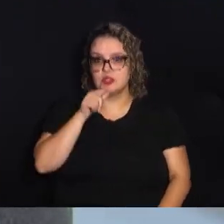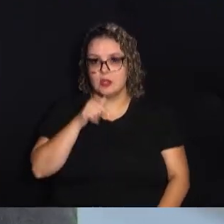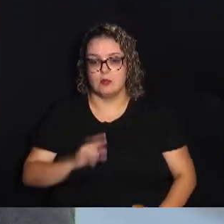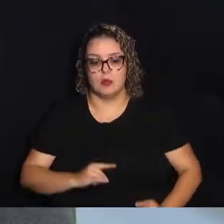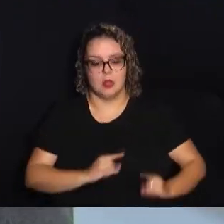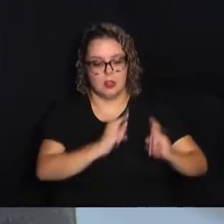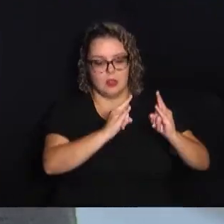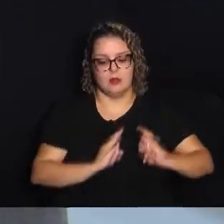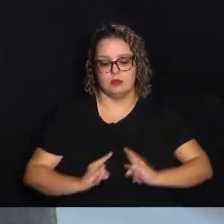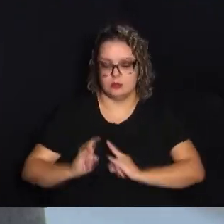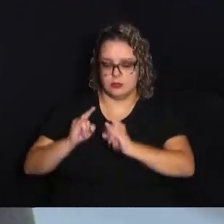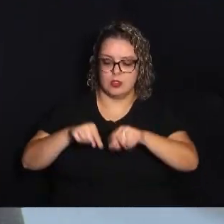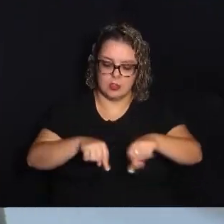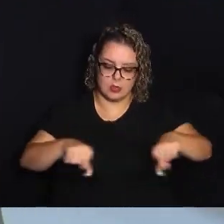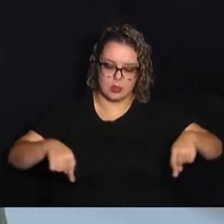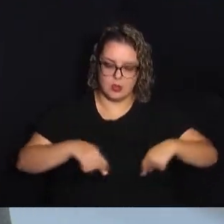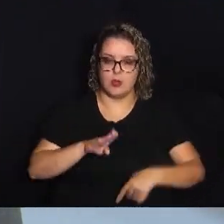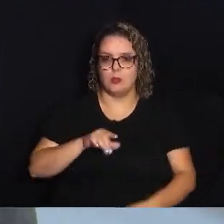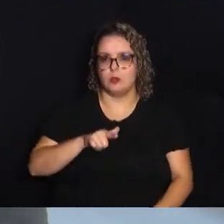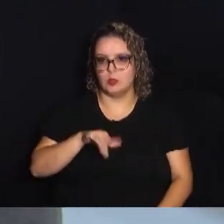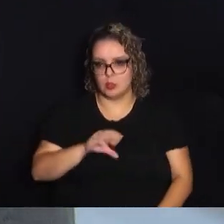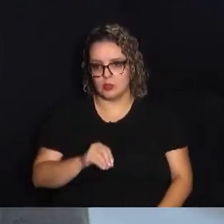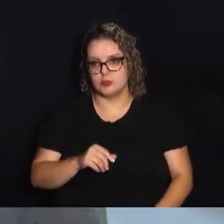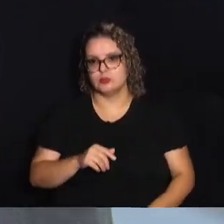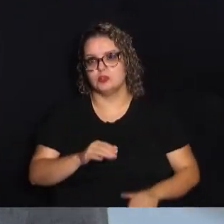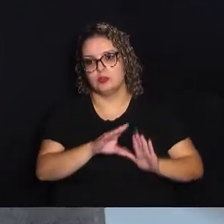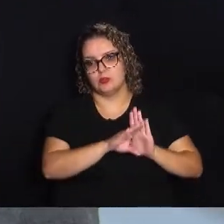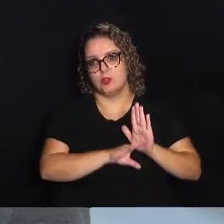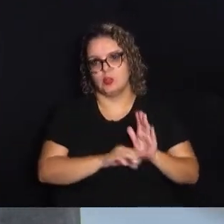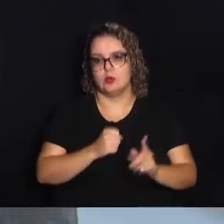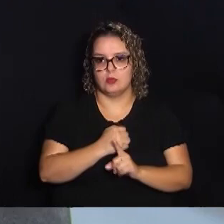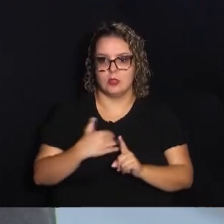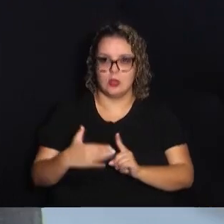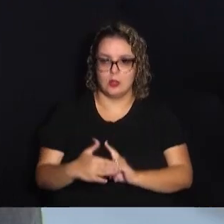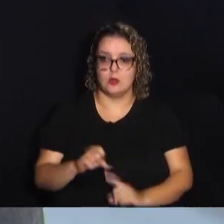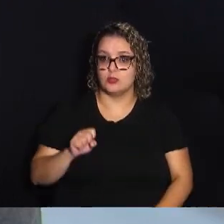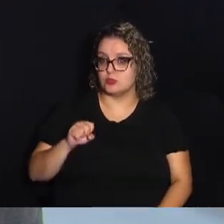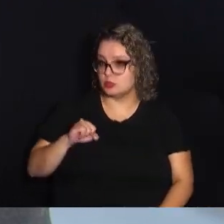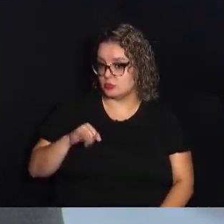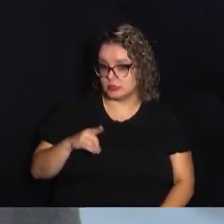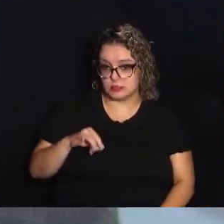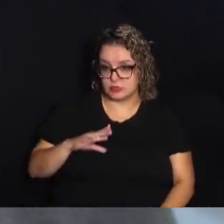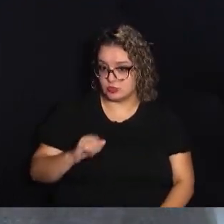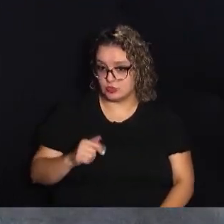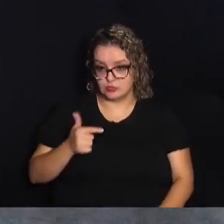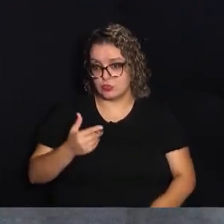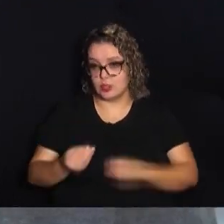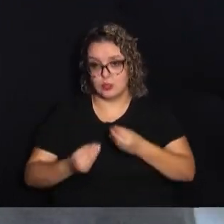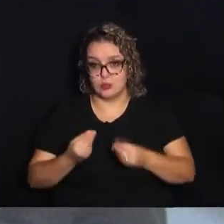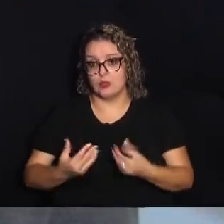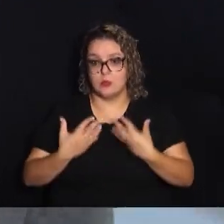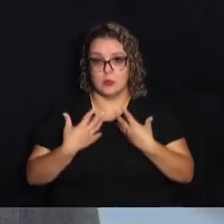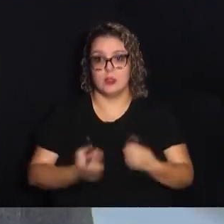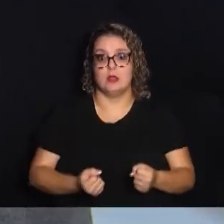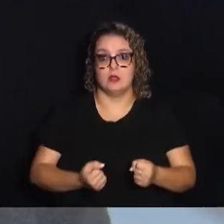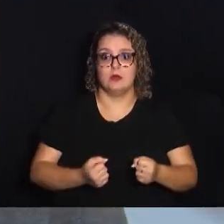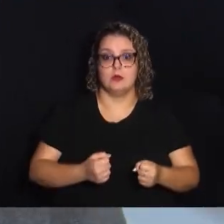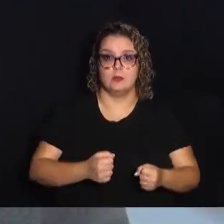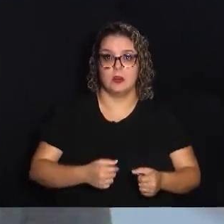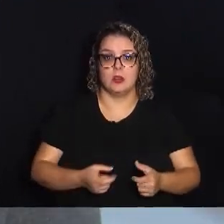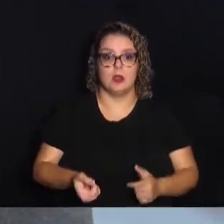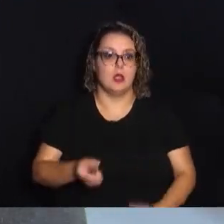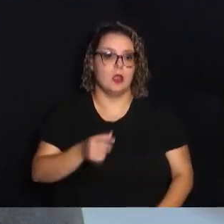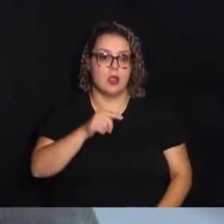para os condomínios os blocos eh de programas sociais que isso é muito importante Às vezes o Síndico não tem condições de receber de